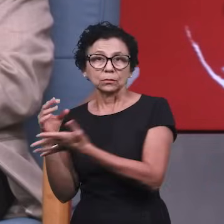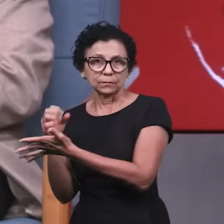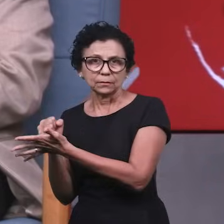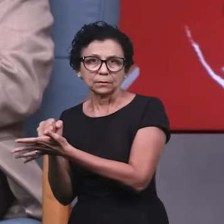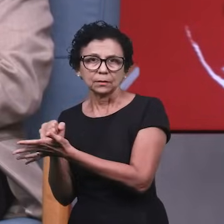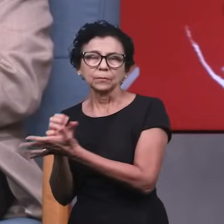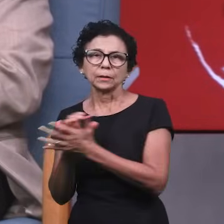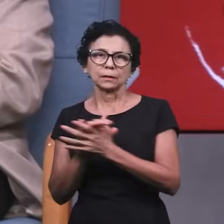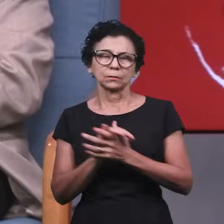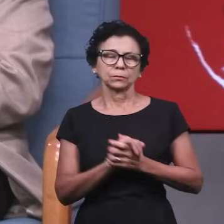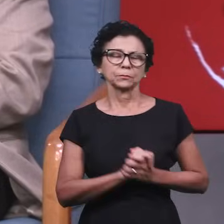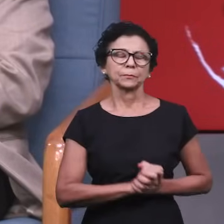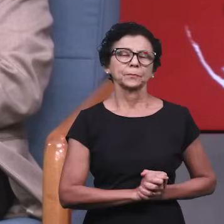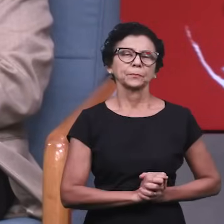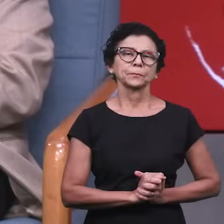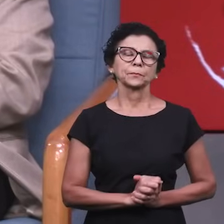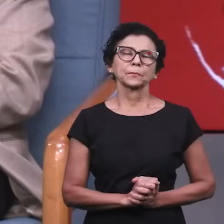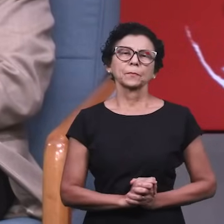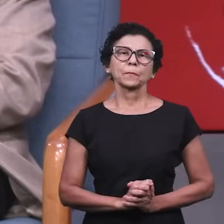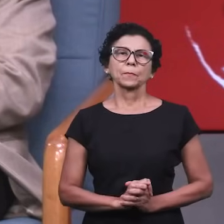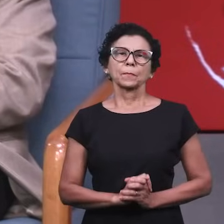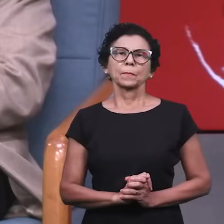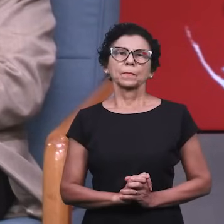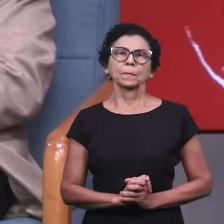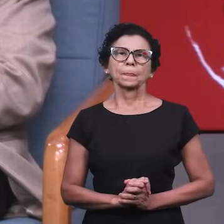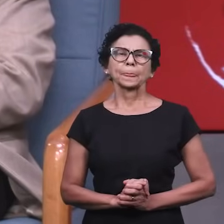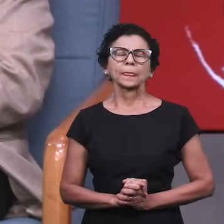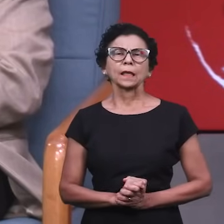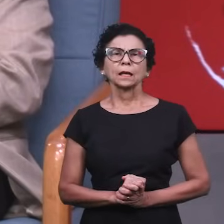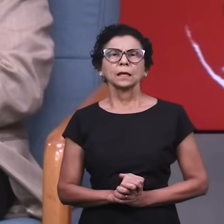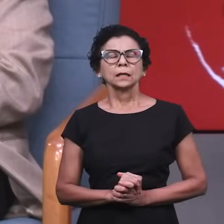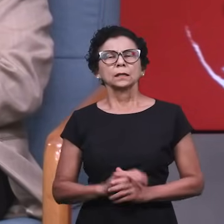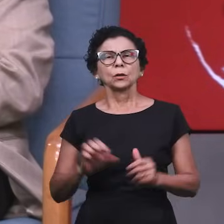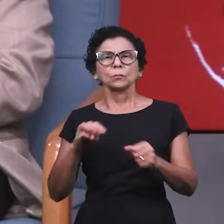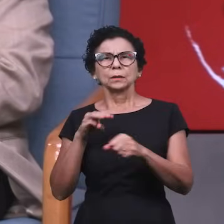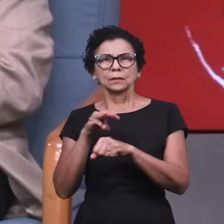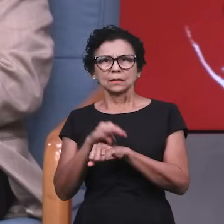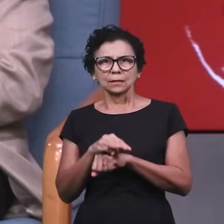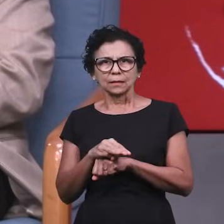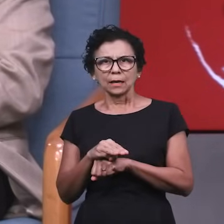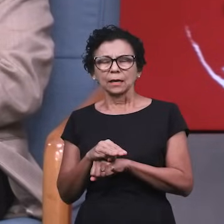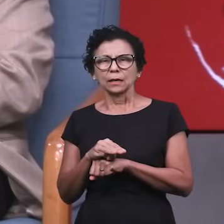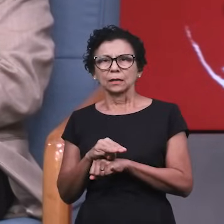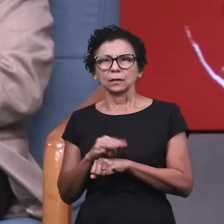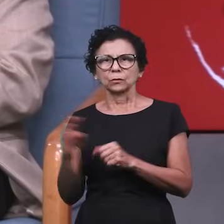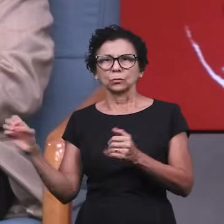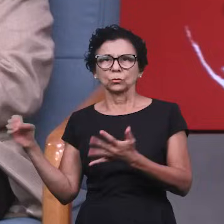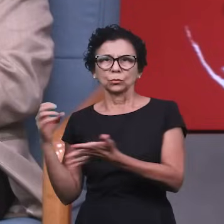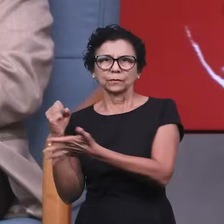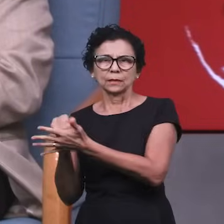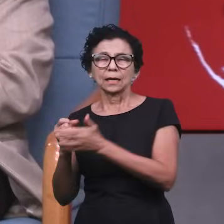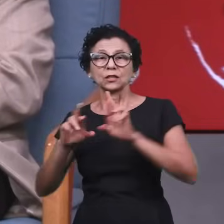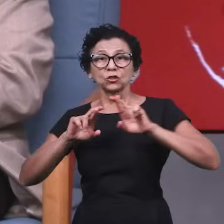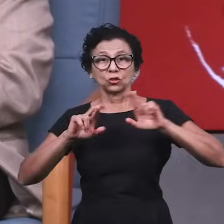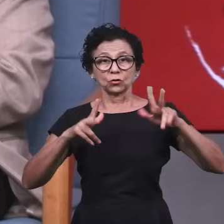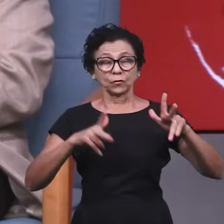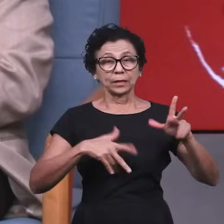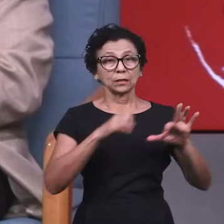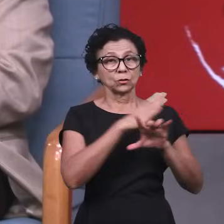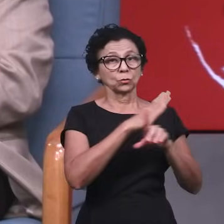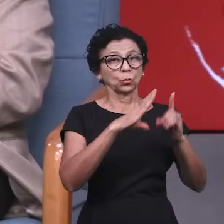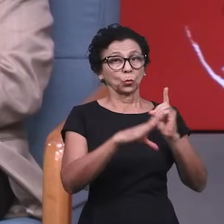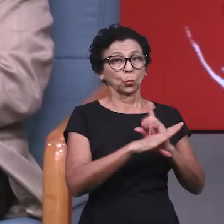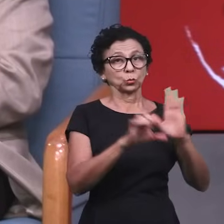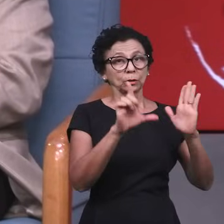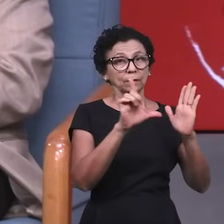aquilo que existia na própria tradição daquilo do culto que era levítico, o